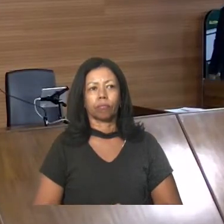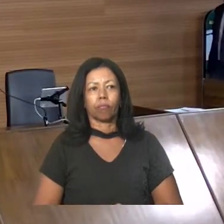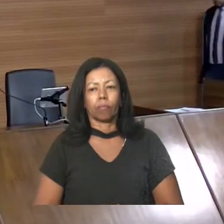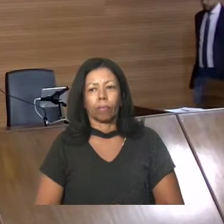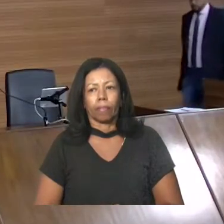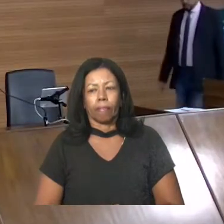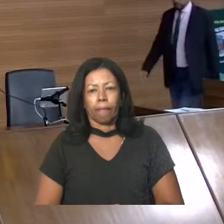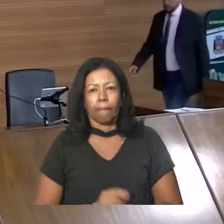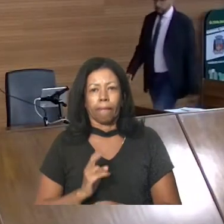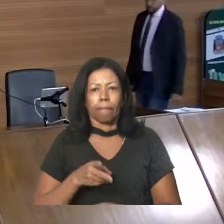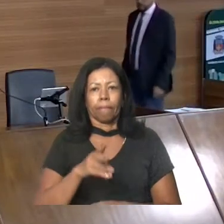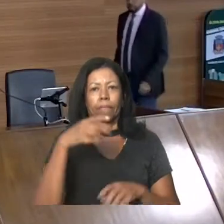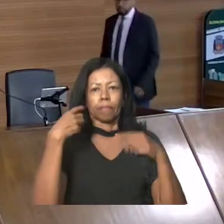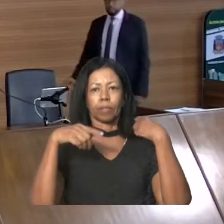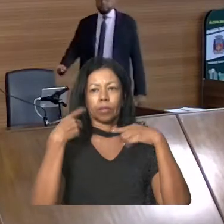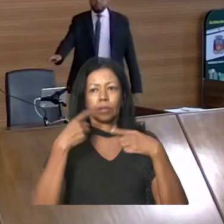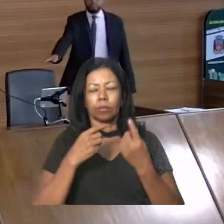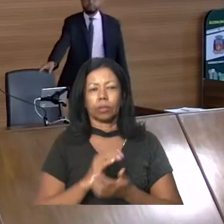Continua em discussão o parecer.